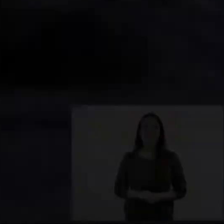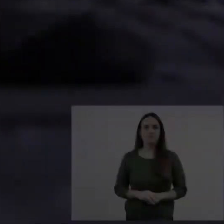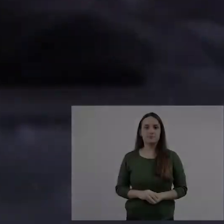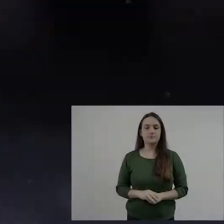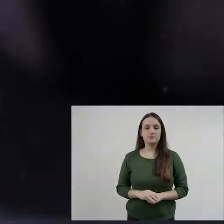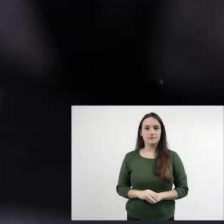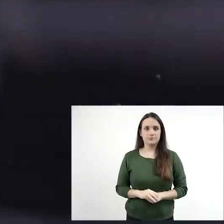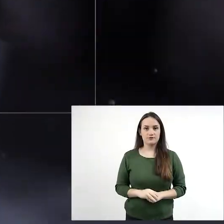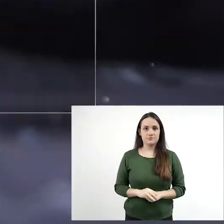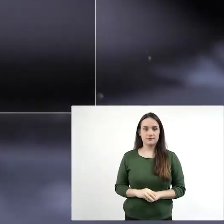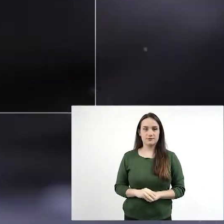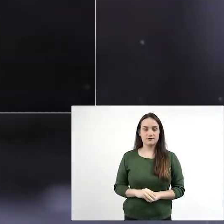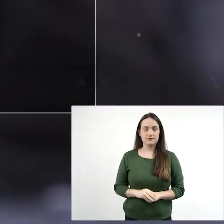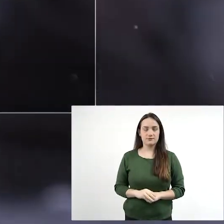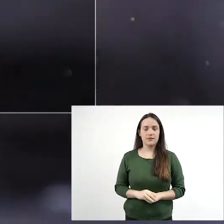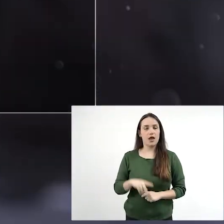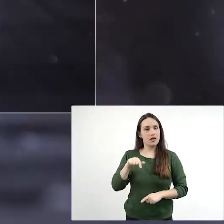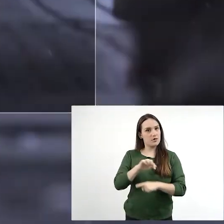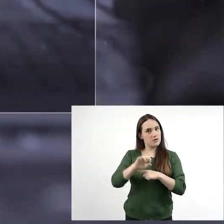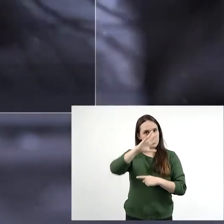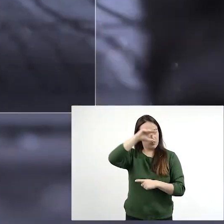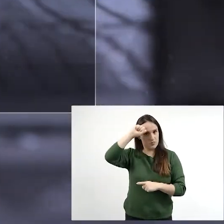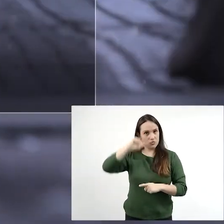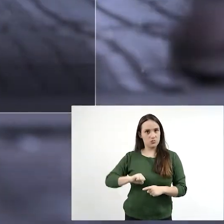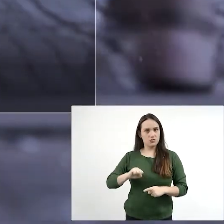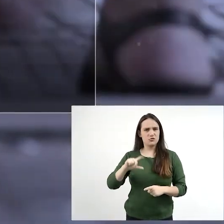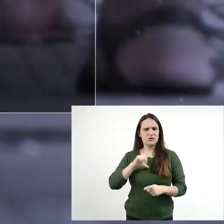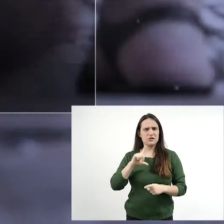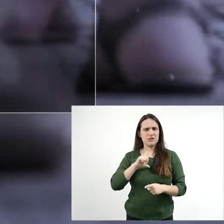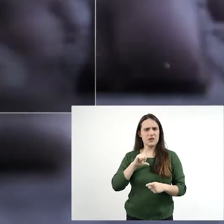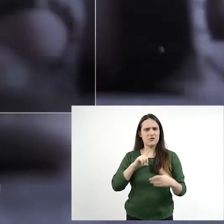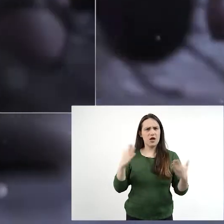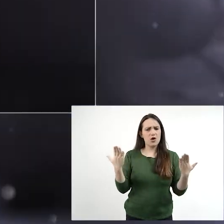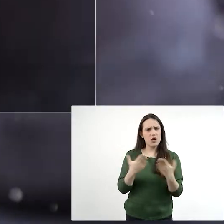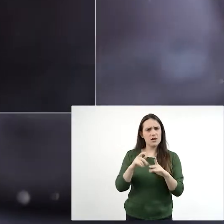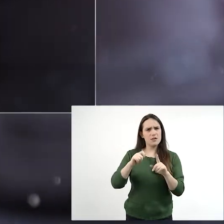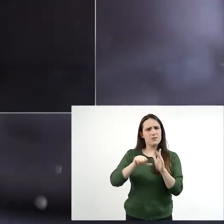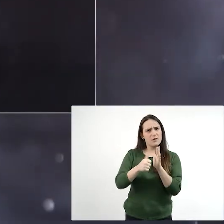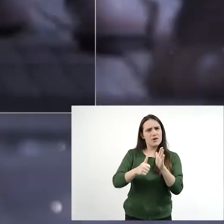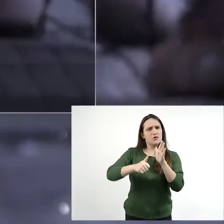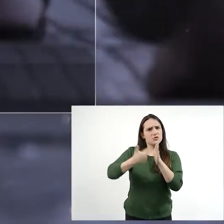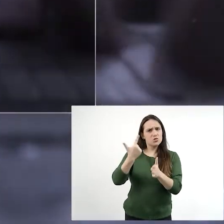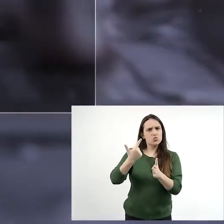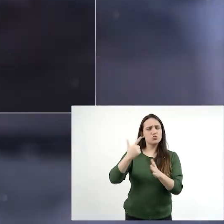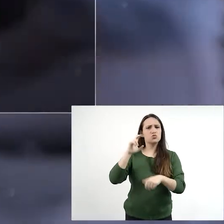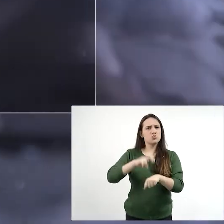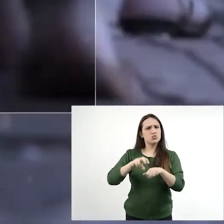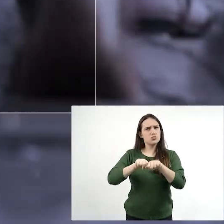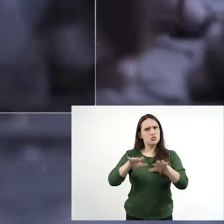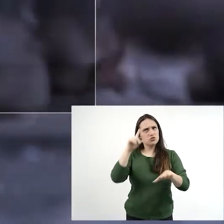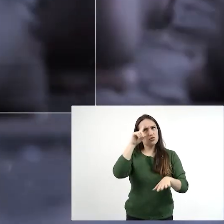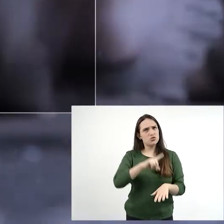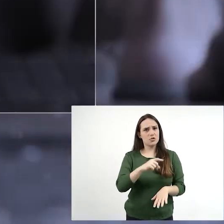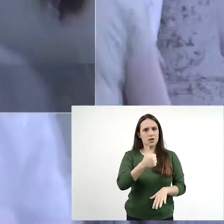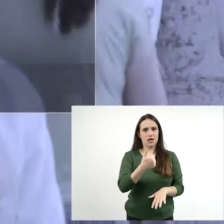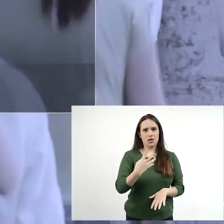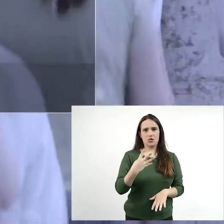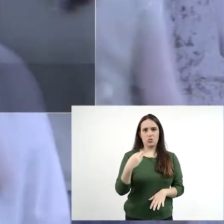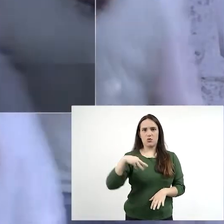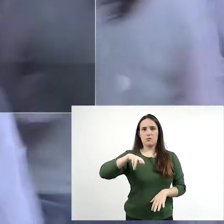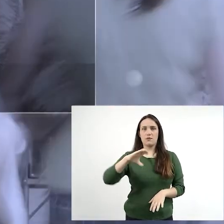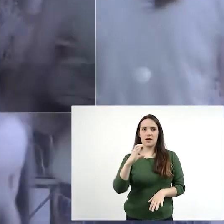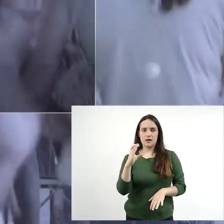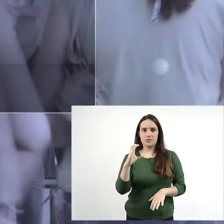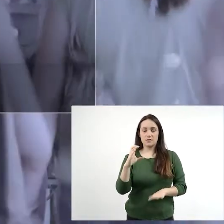estado. Mato Grosso do Sul registrou seus 2 primeiros casos de coronavírus em 14 de março. E